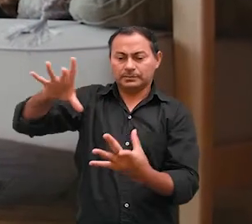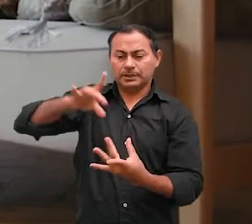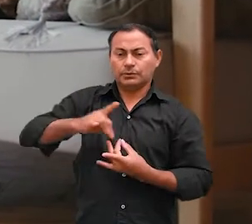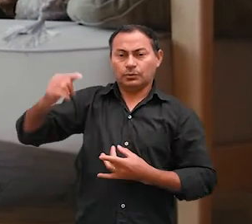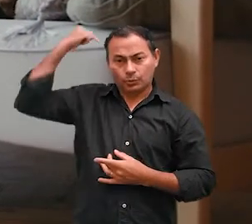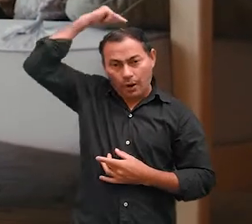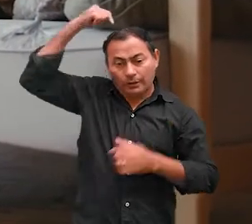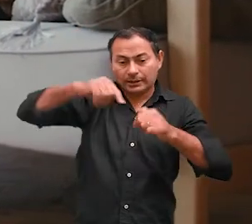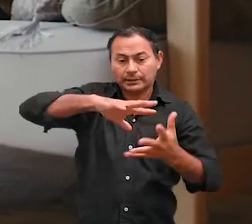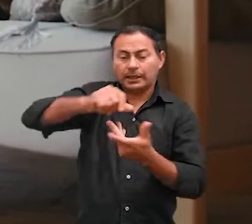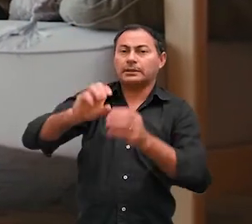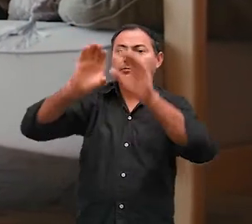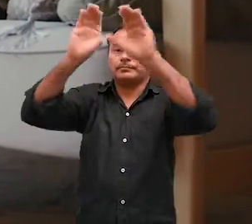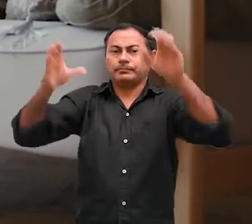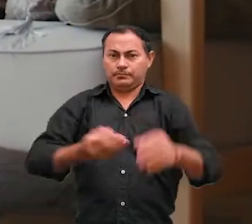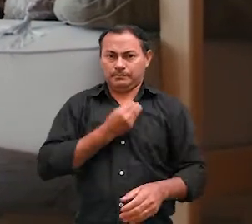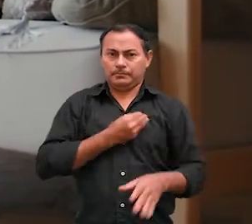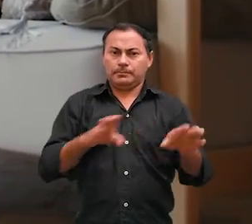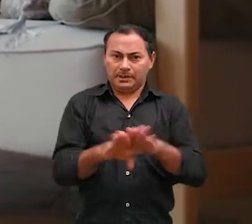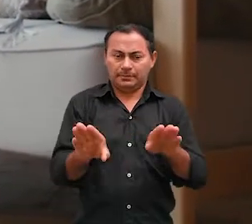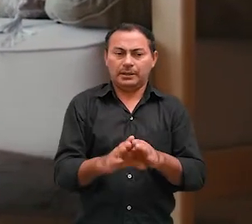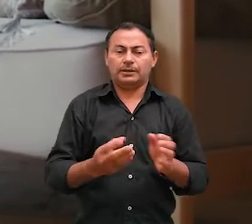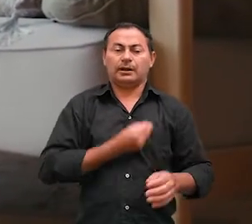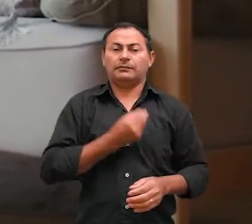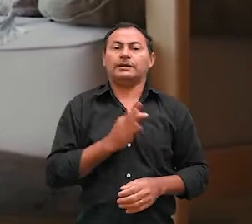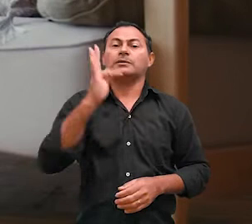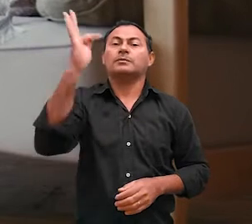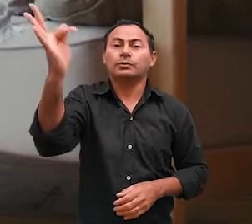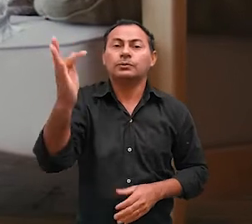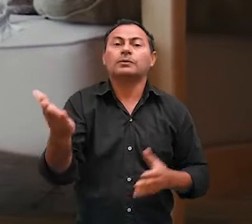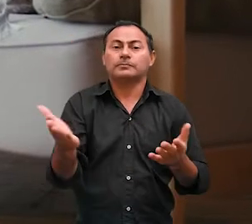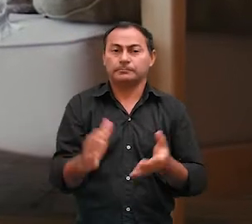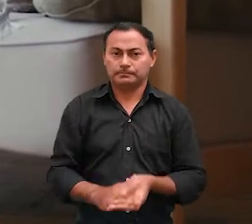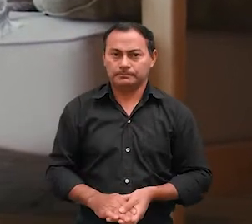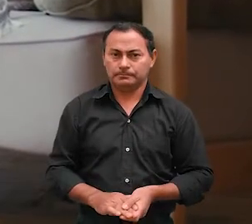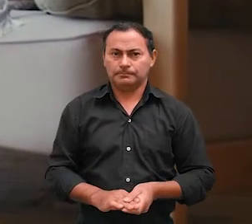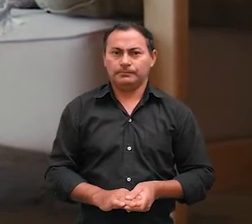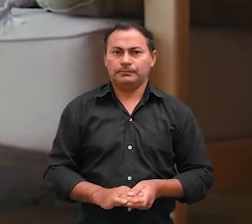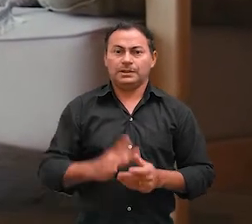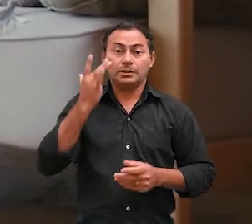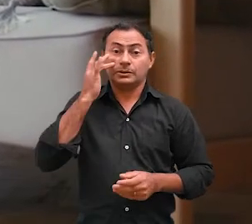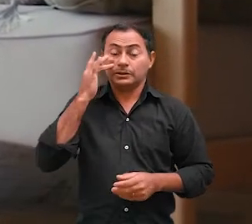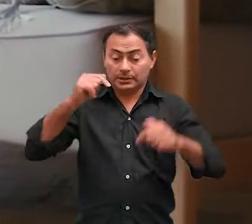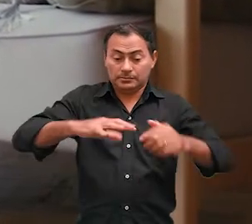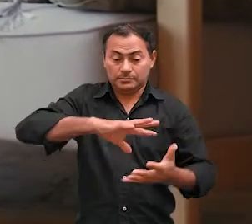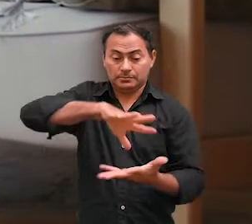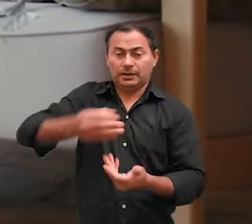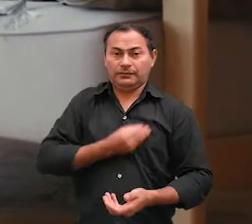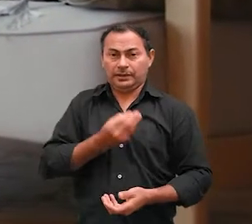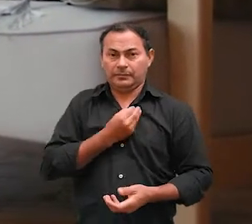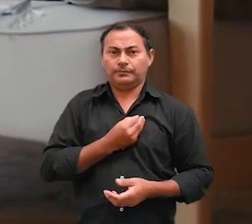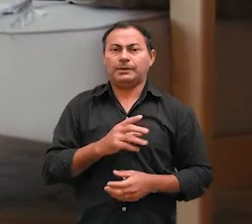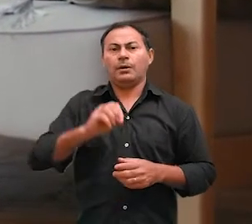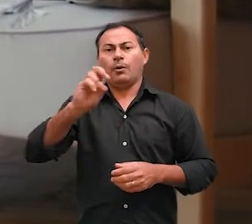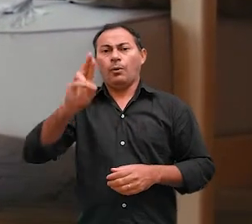na Terra e no céu na sua vida como também na vida por vez o seu tesouro está nessa